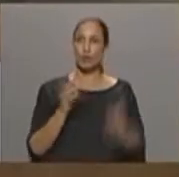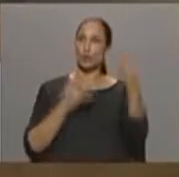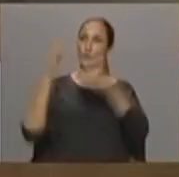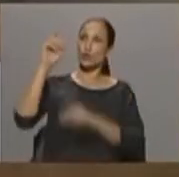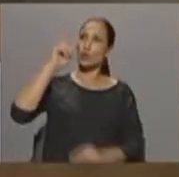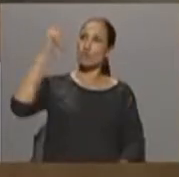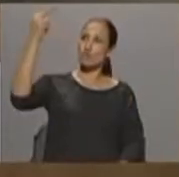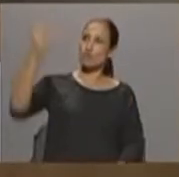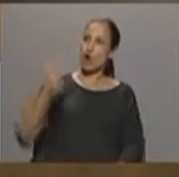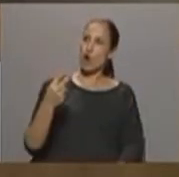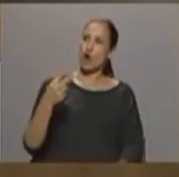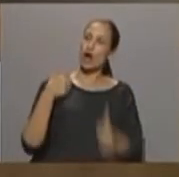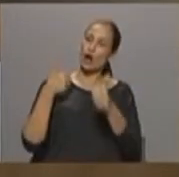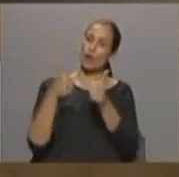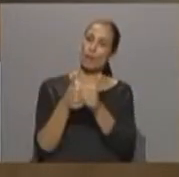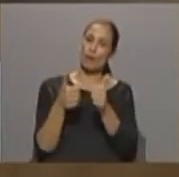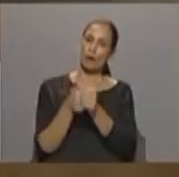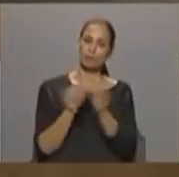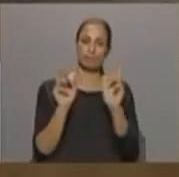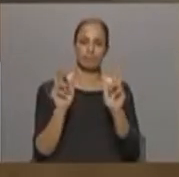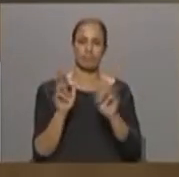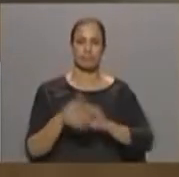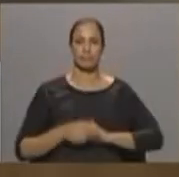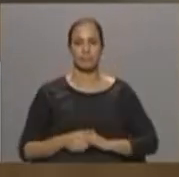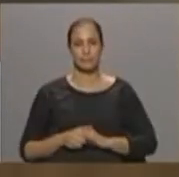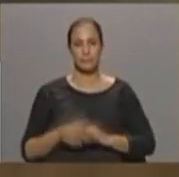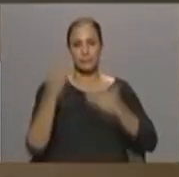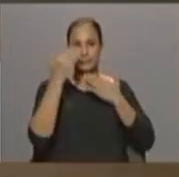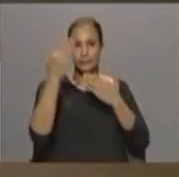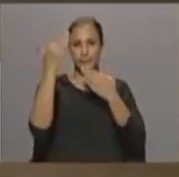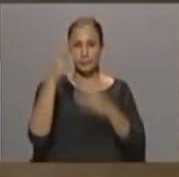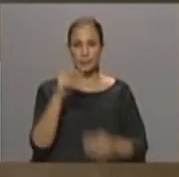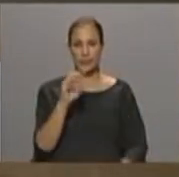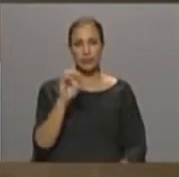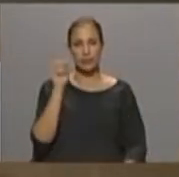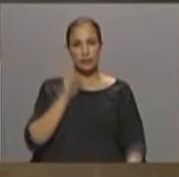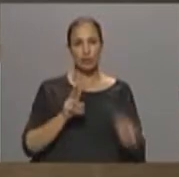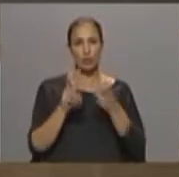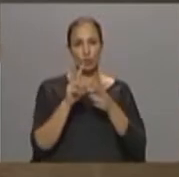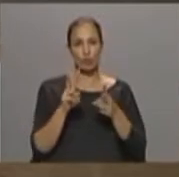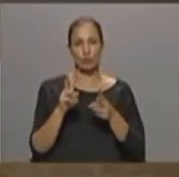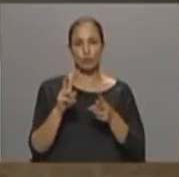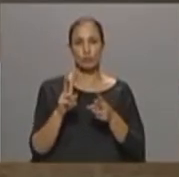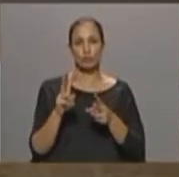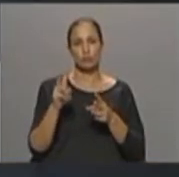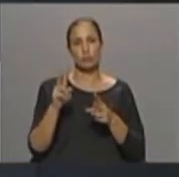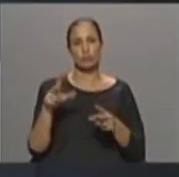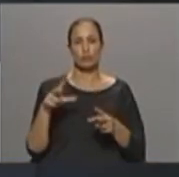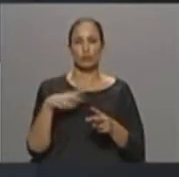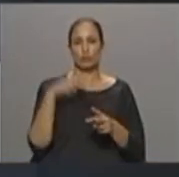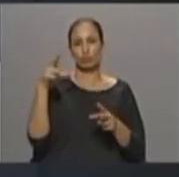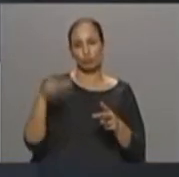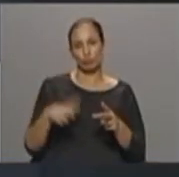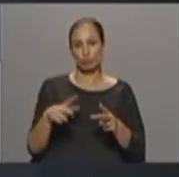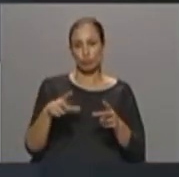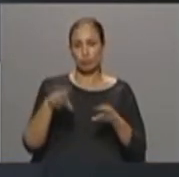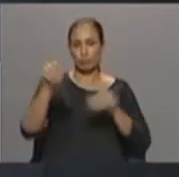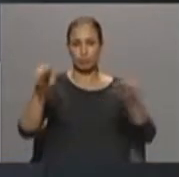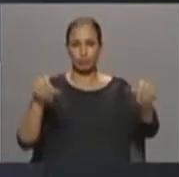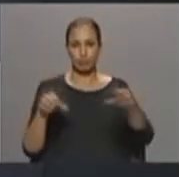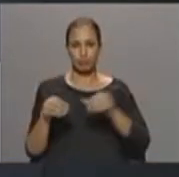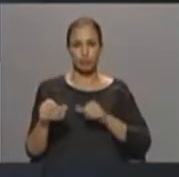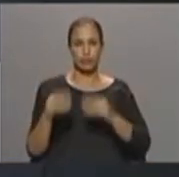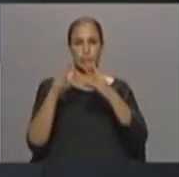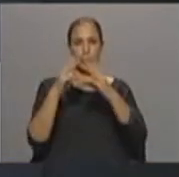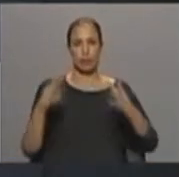A homenagem a Dom Jaime Garcia Goulart aconteceu no âmbito do 30º Colóquio da Lusofonia, que até domingo decorre na Madalena do Pico. O encontro